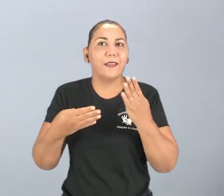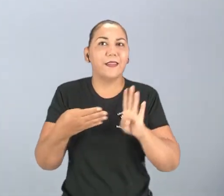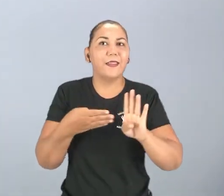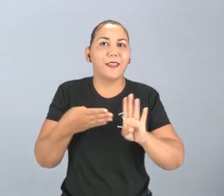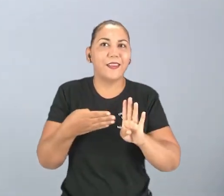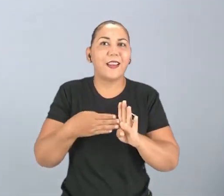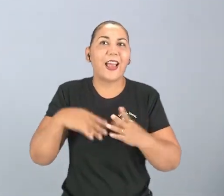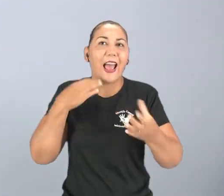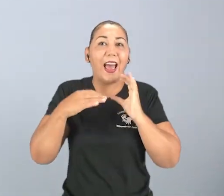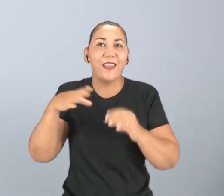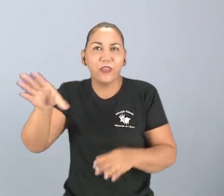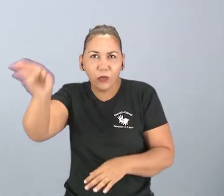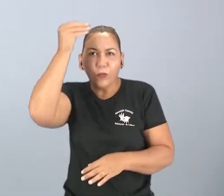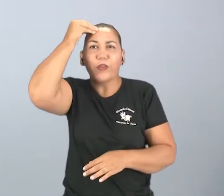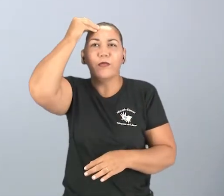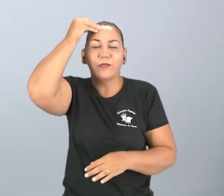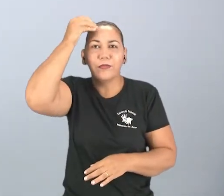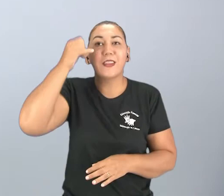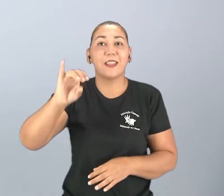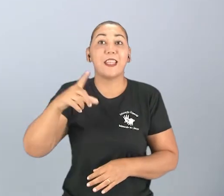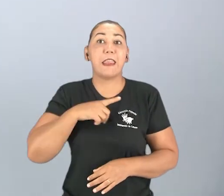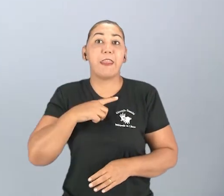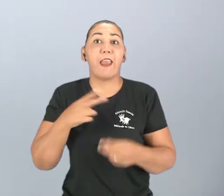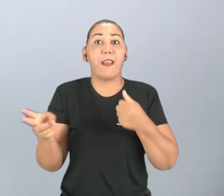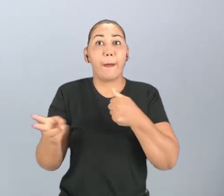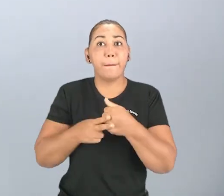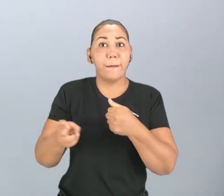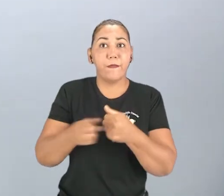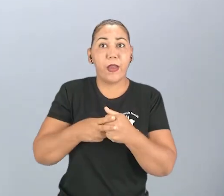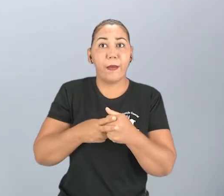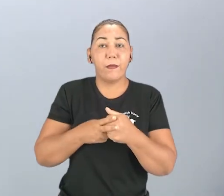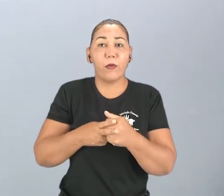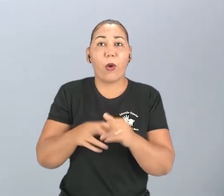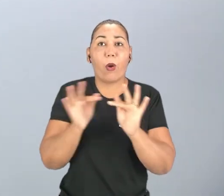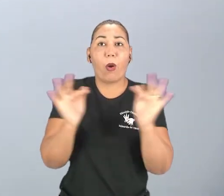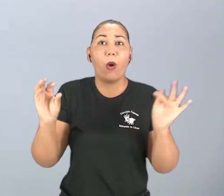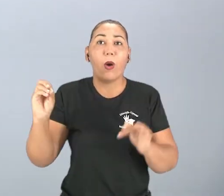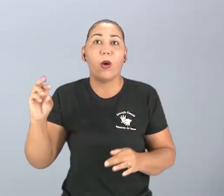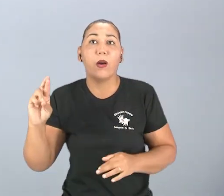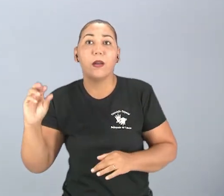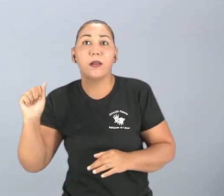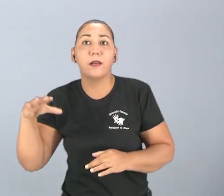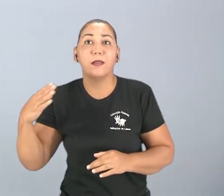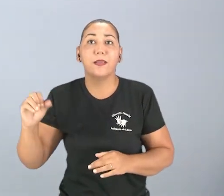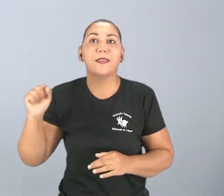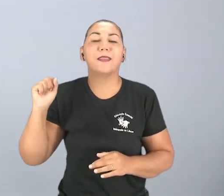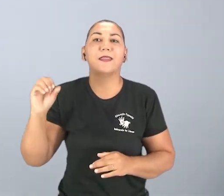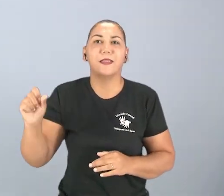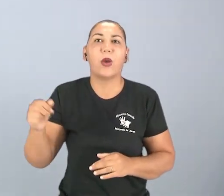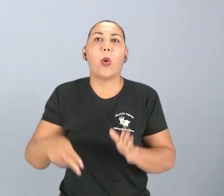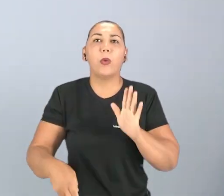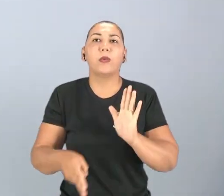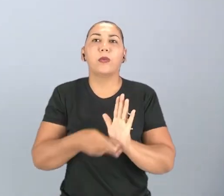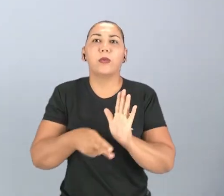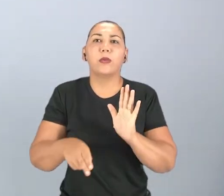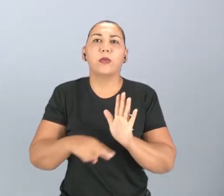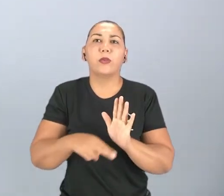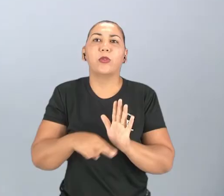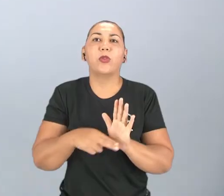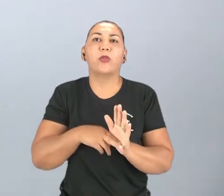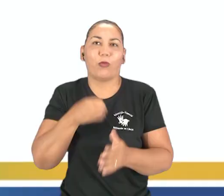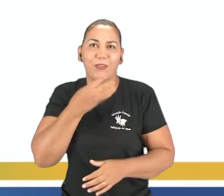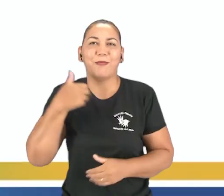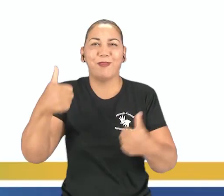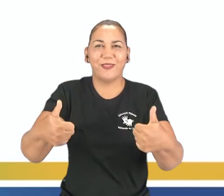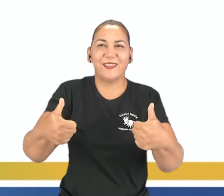até você decorar. Que, se tem verbo, é oração. Aprende e vem com o seu notão. Tudo bem? Gente, vamos lá, aqui está a